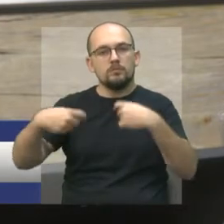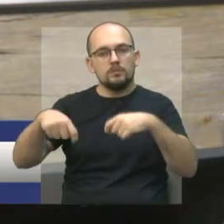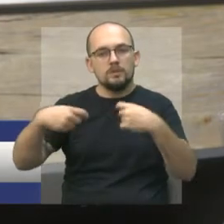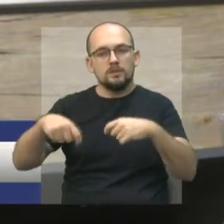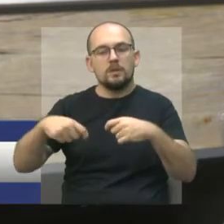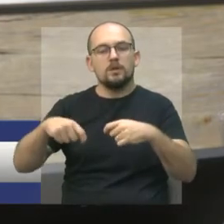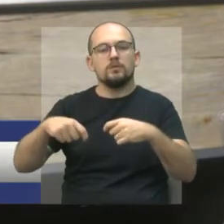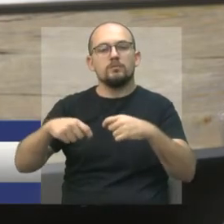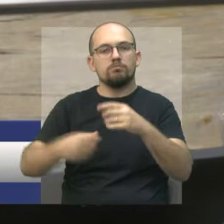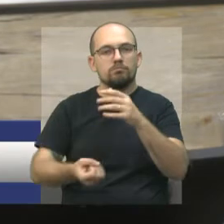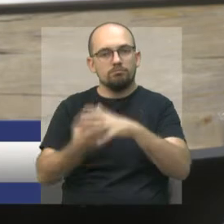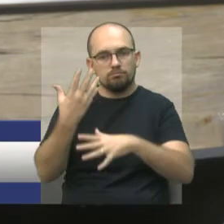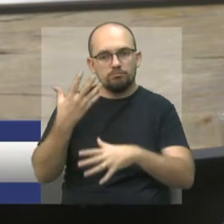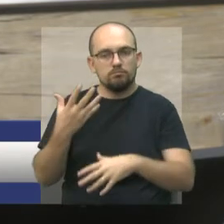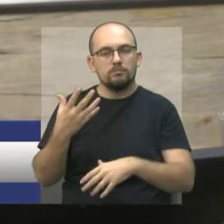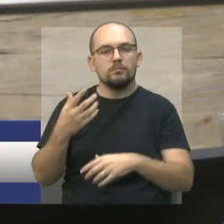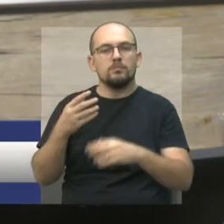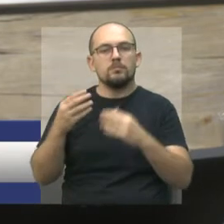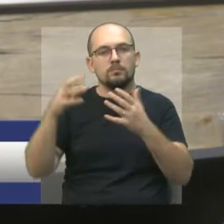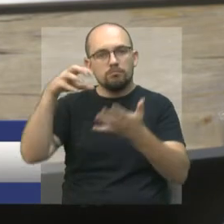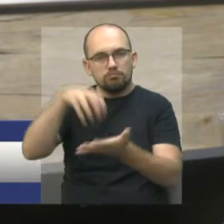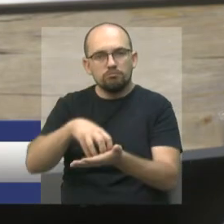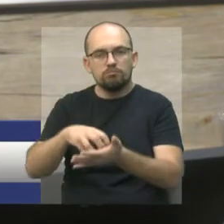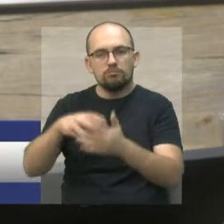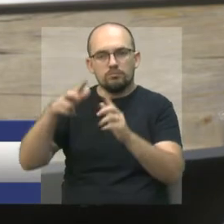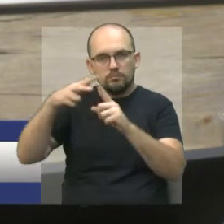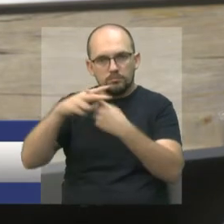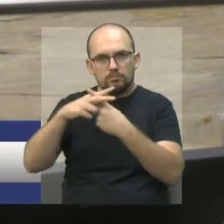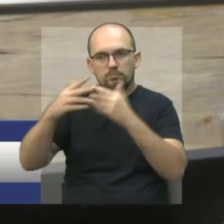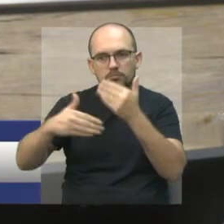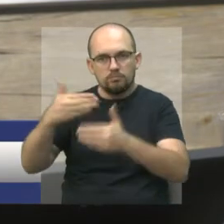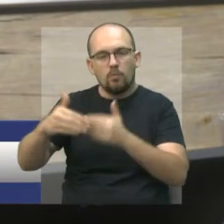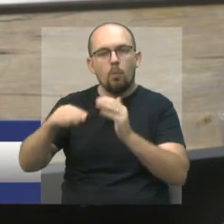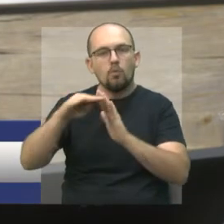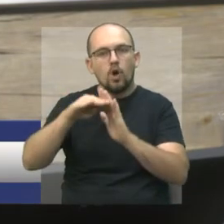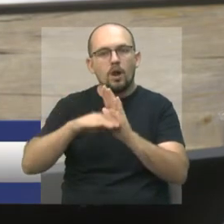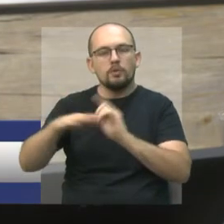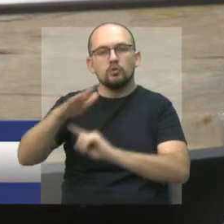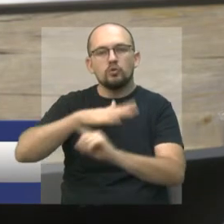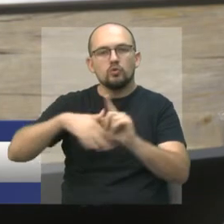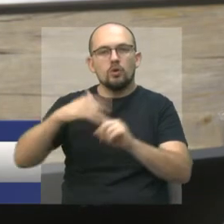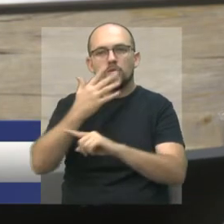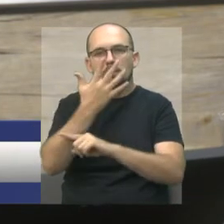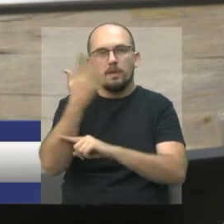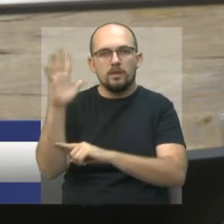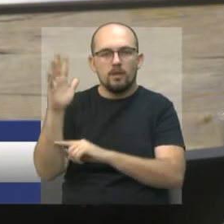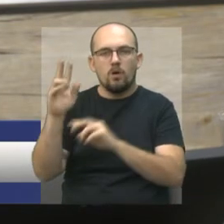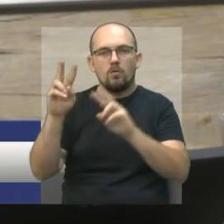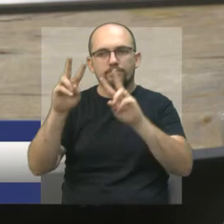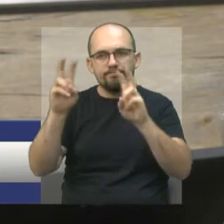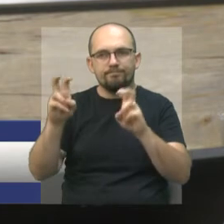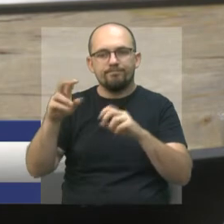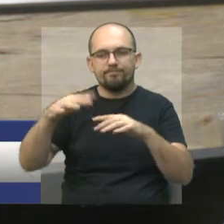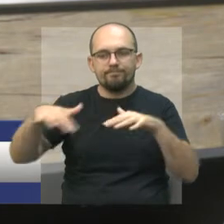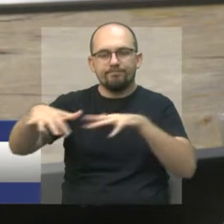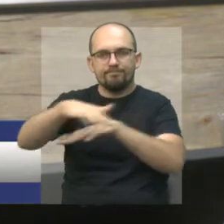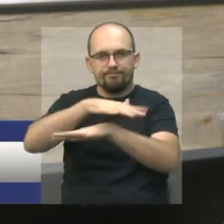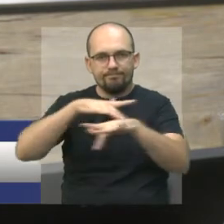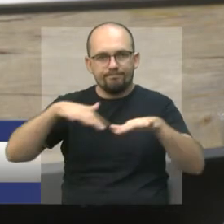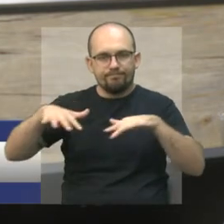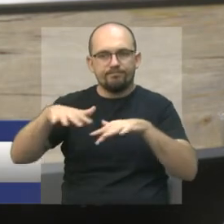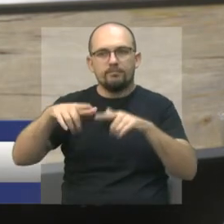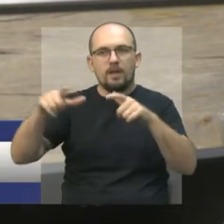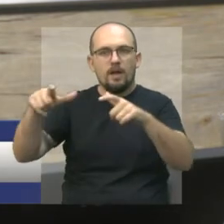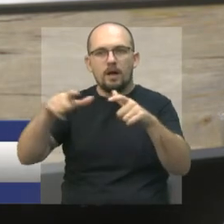para a criação, implementação e manutenção de programas socioambientais de conciliação ambiental e urbanística nas